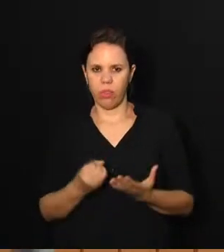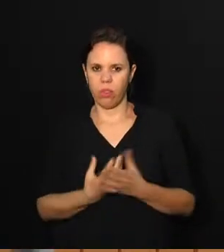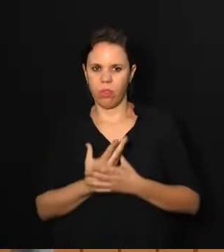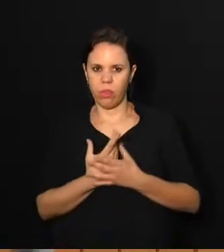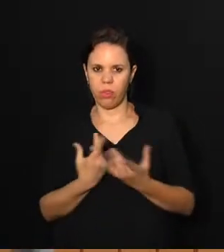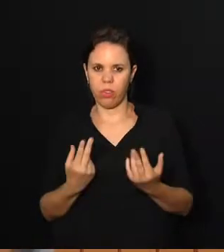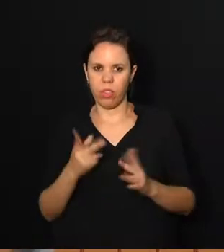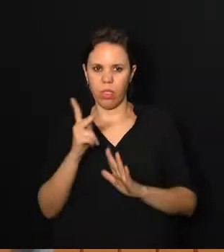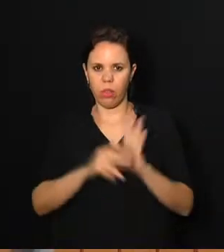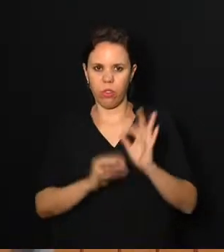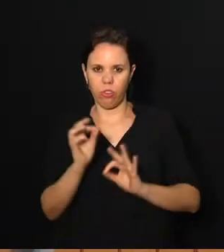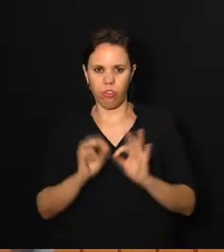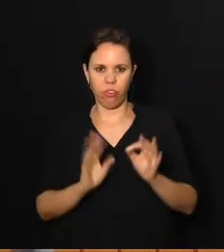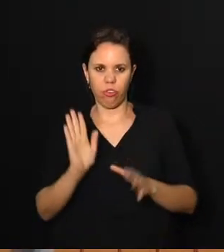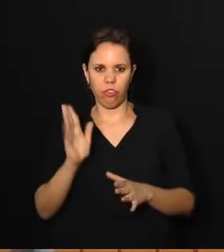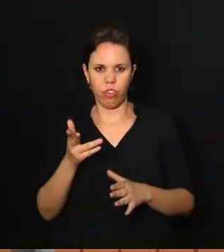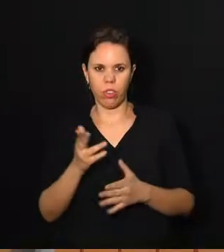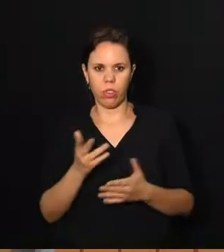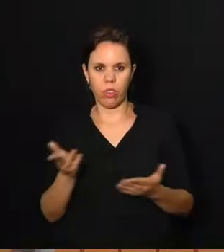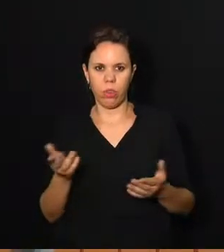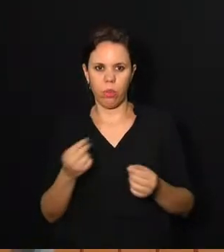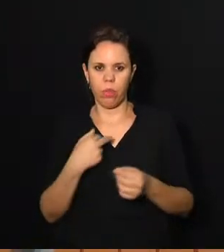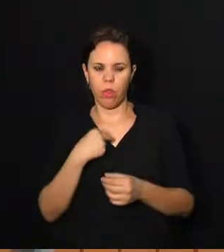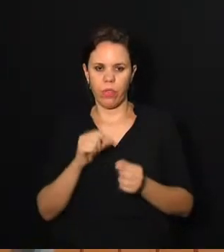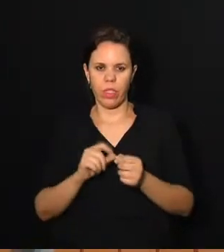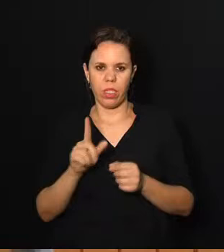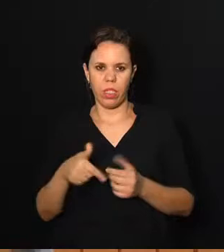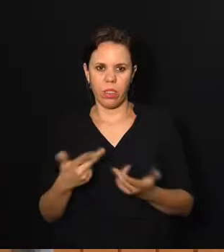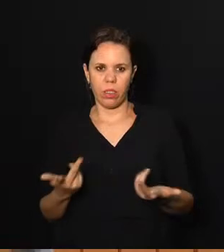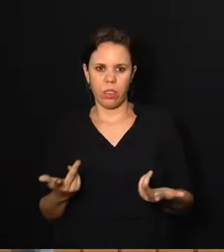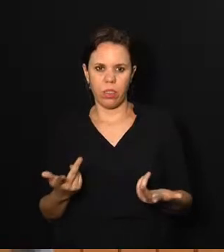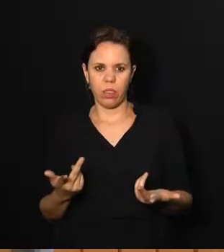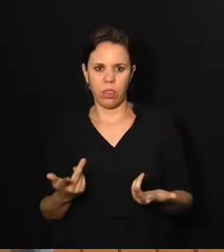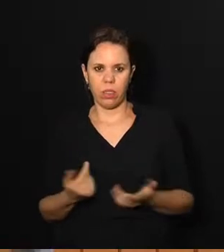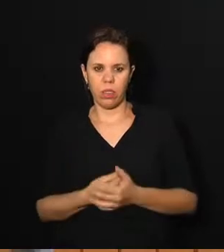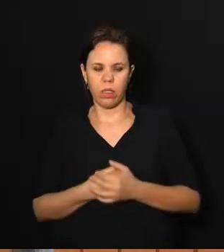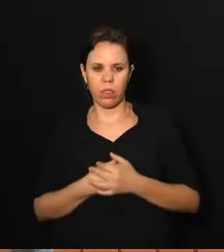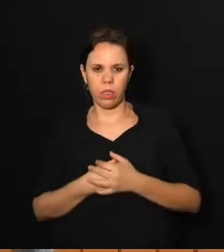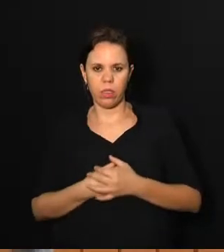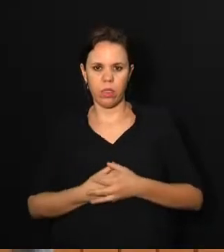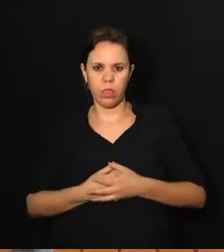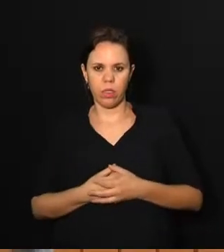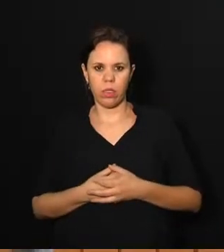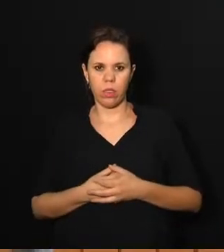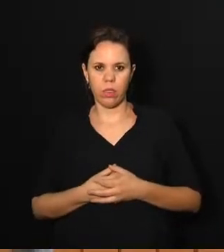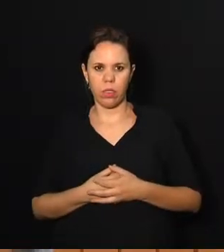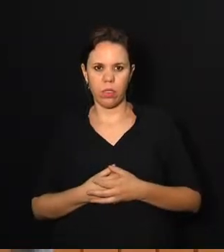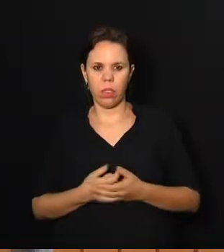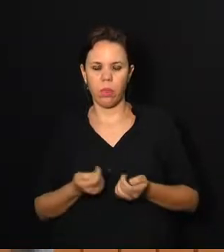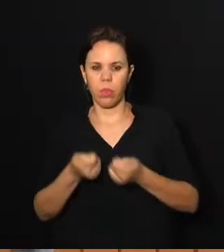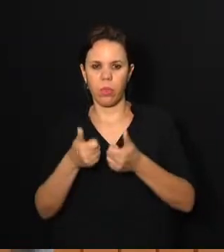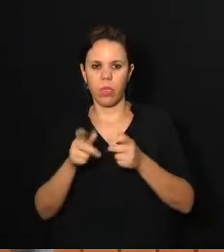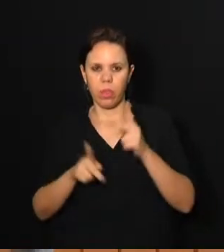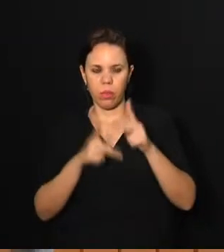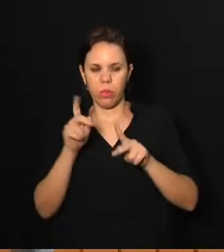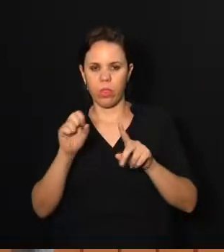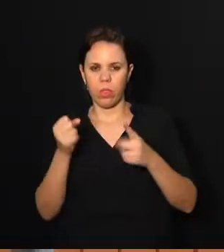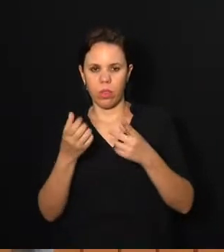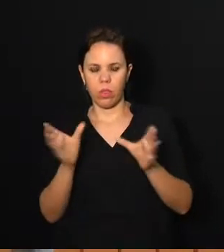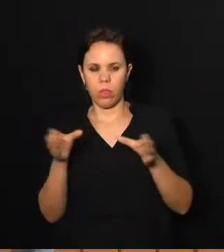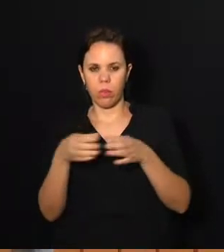Um projeto desse jamais pode ser feito isso. É para o bem da sociedade, da comunidade,